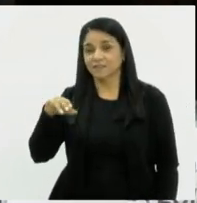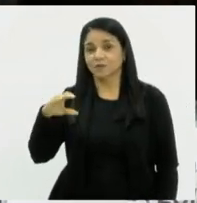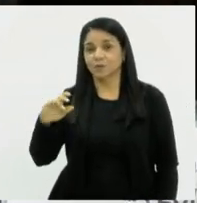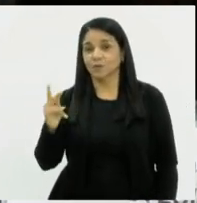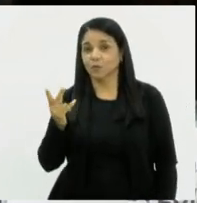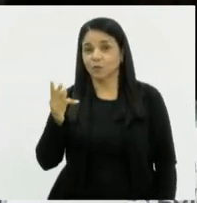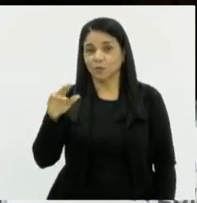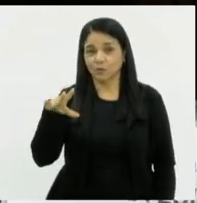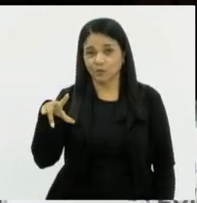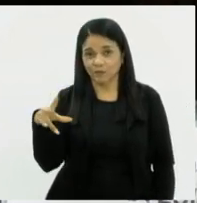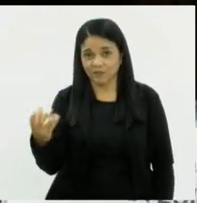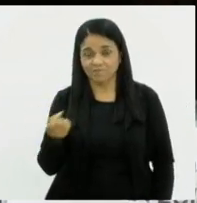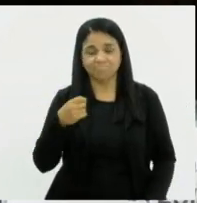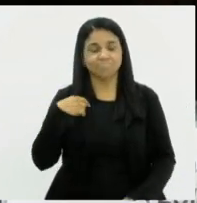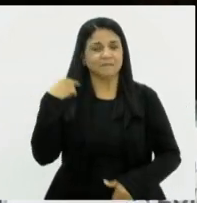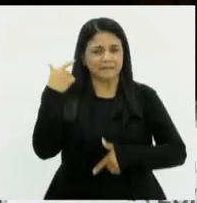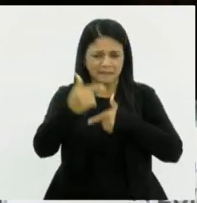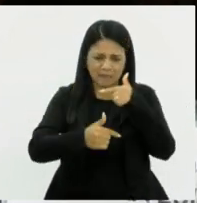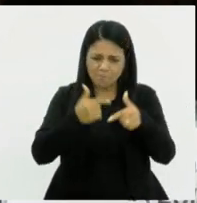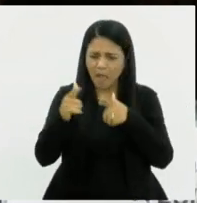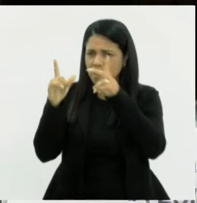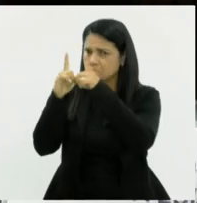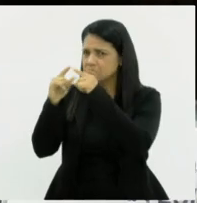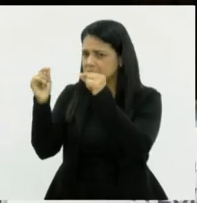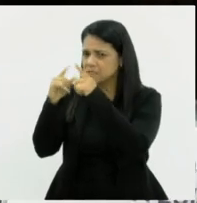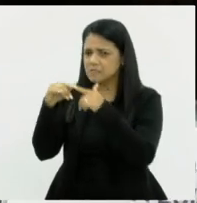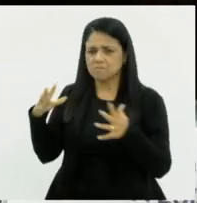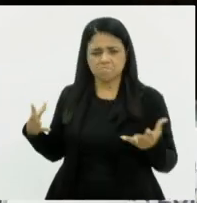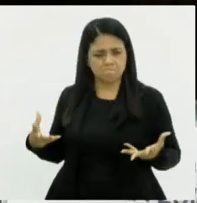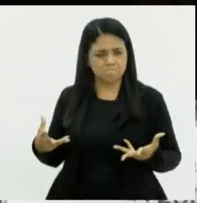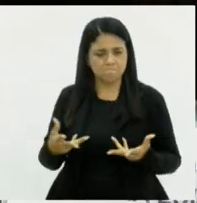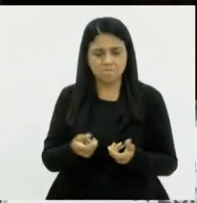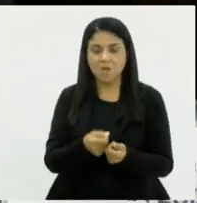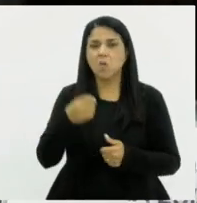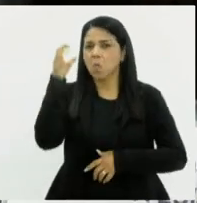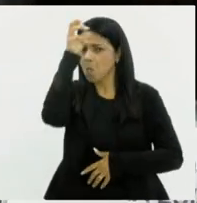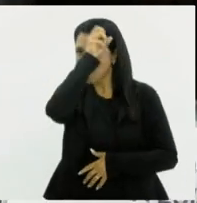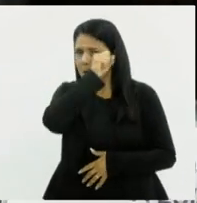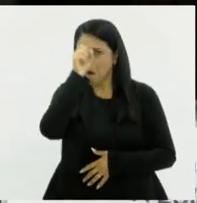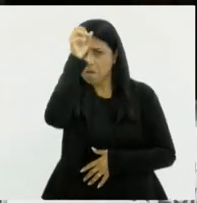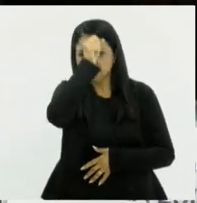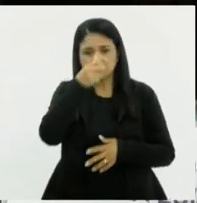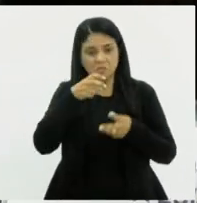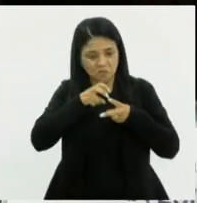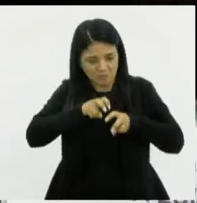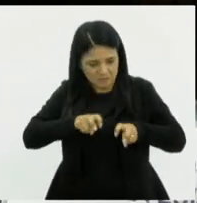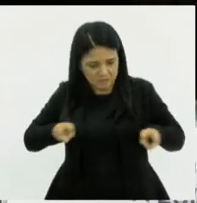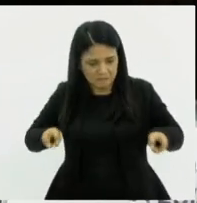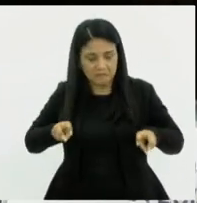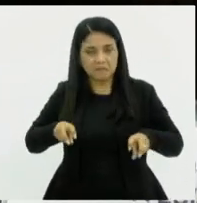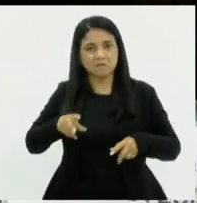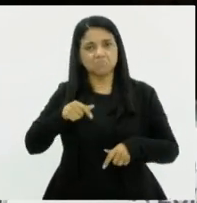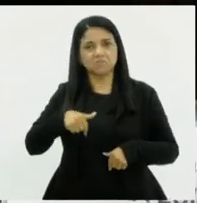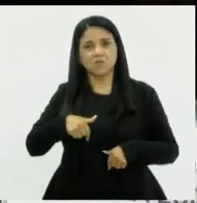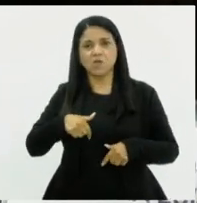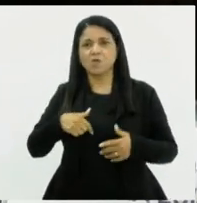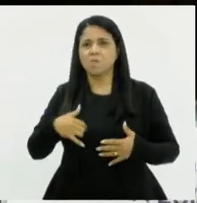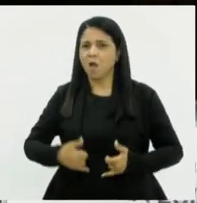Brasília fora de sério. E eu tenho aprendido muito. E eu aqui nessa mesa, para mim, é uma grande honra.